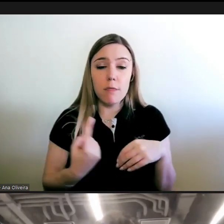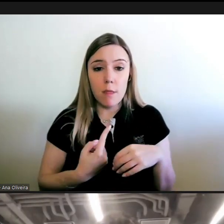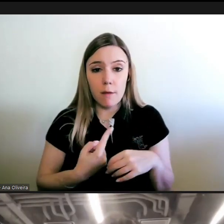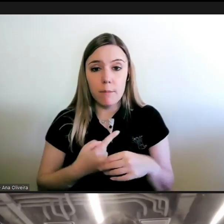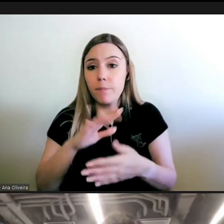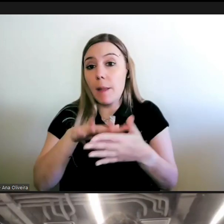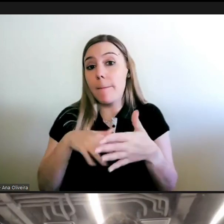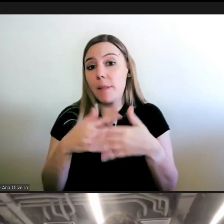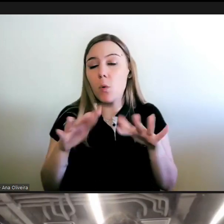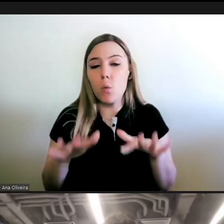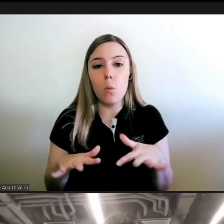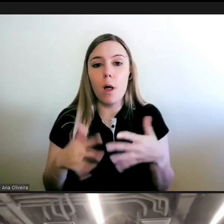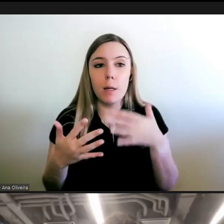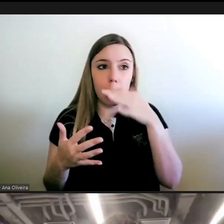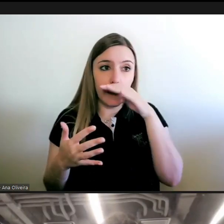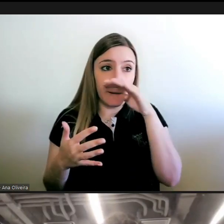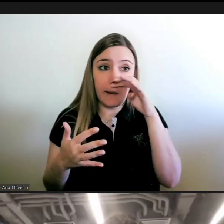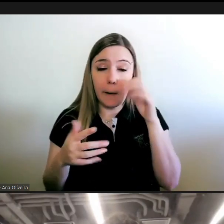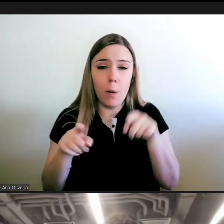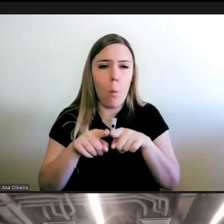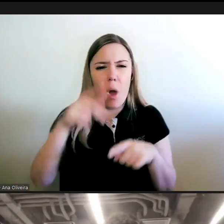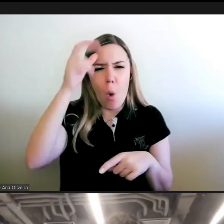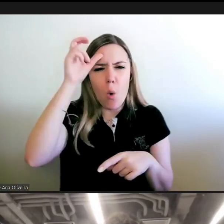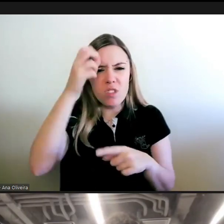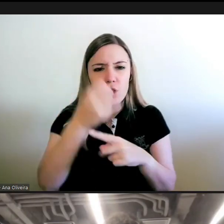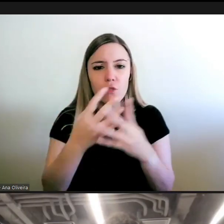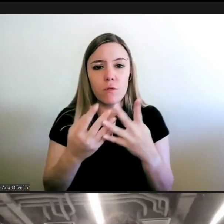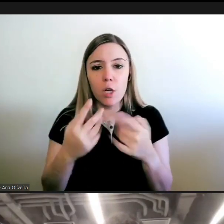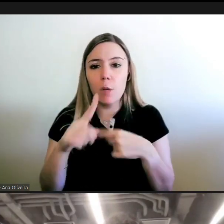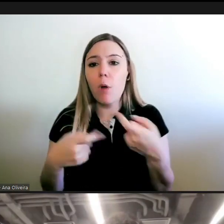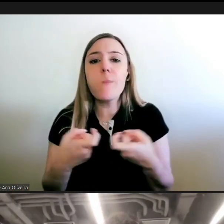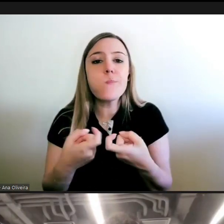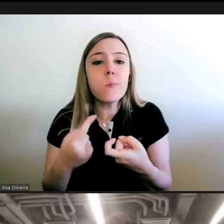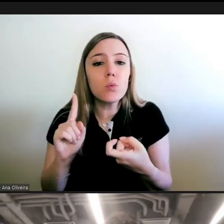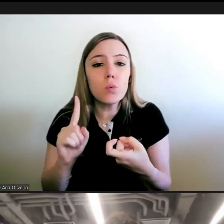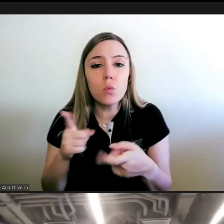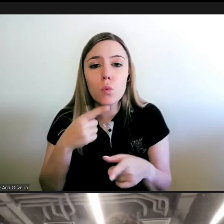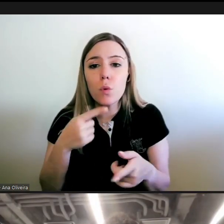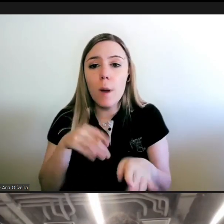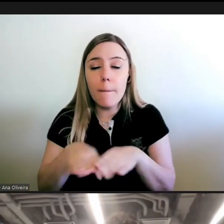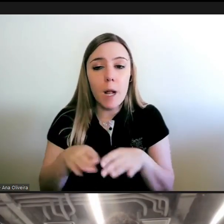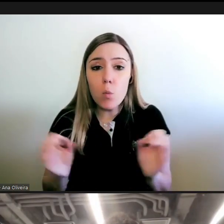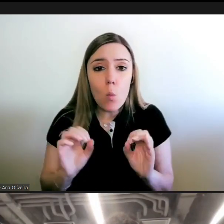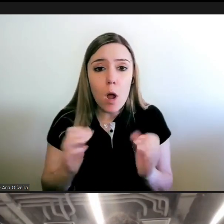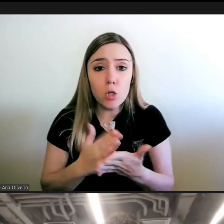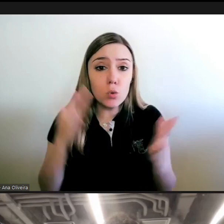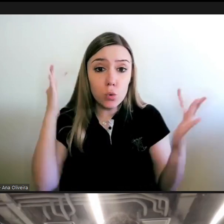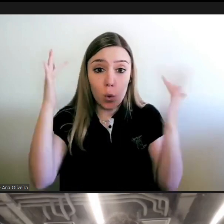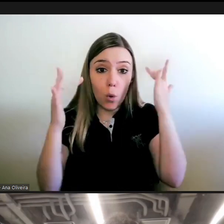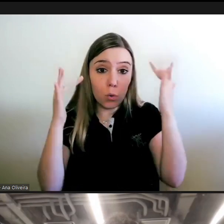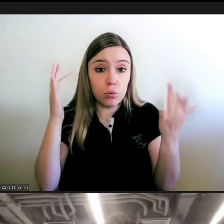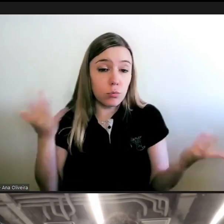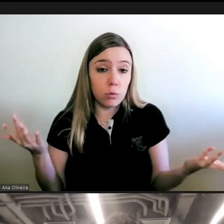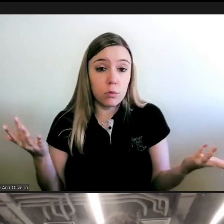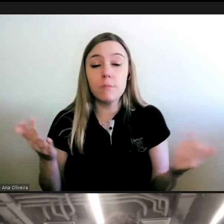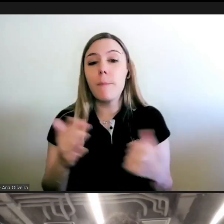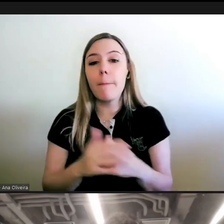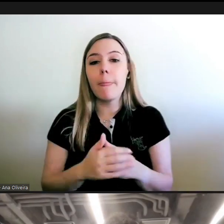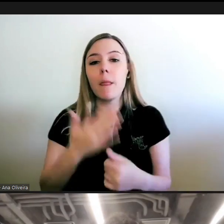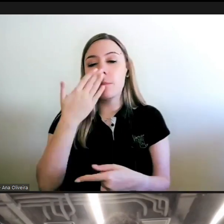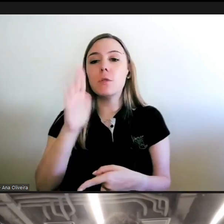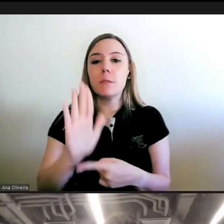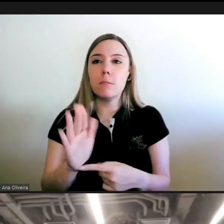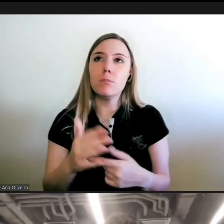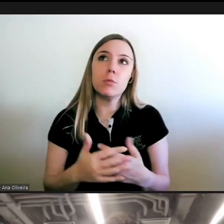conjunto de conceitos que não aderem à prática. Por exemplo,